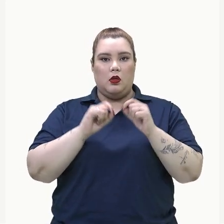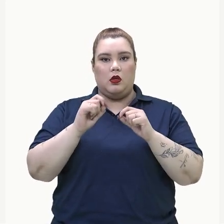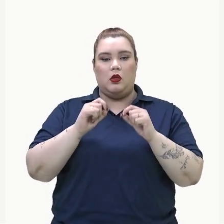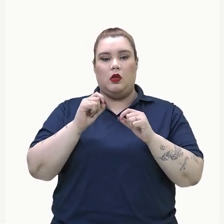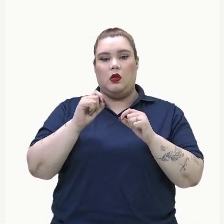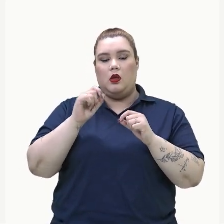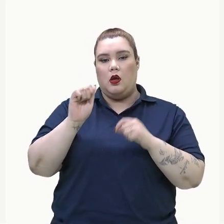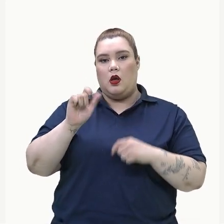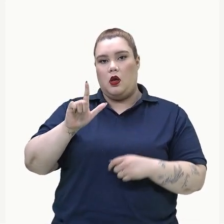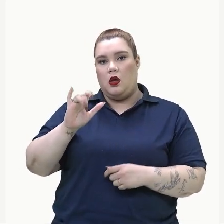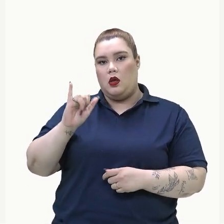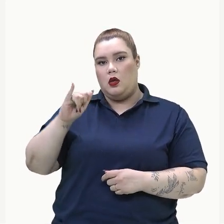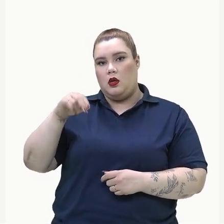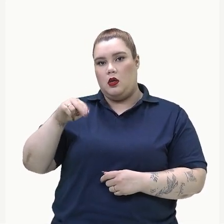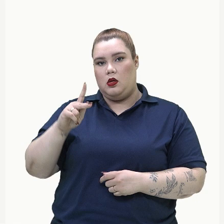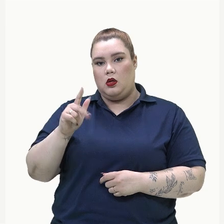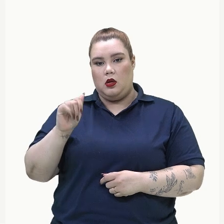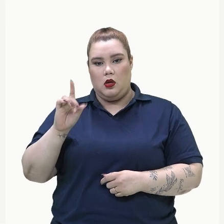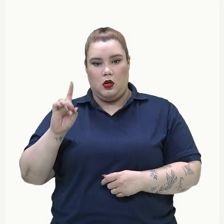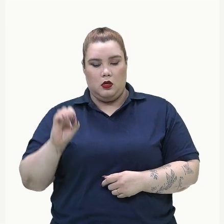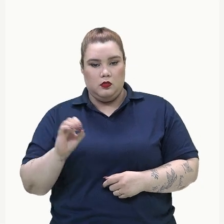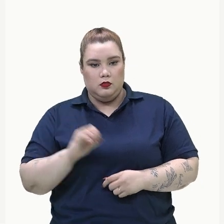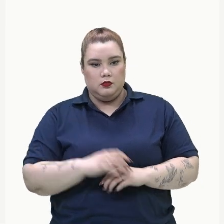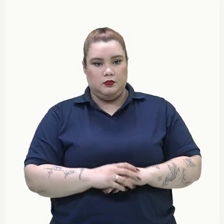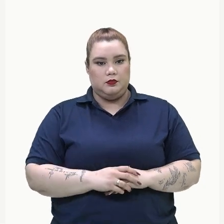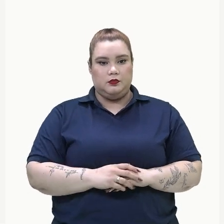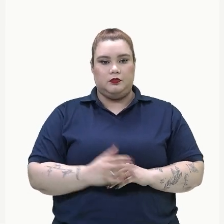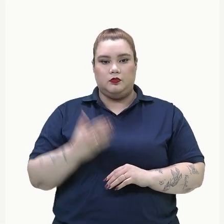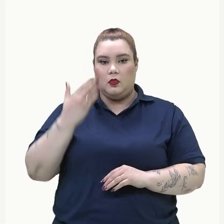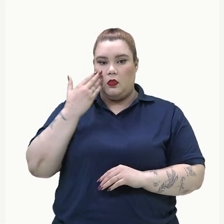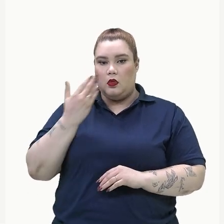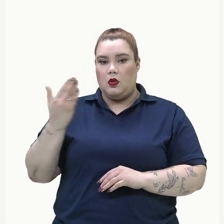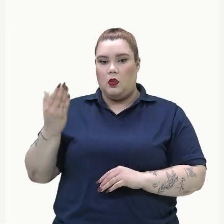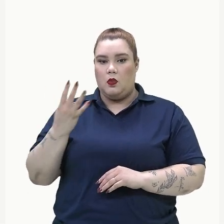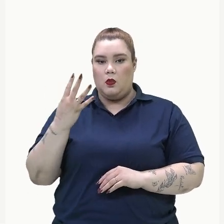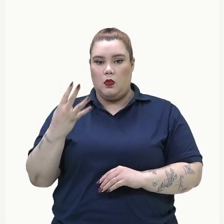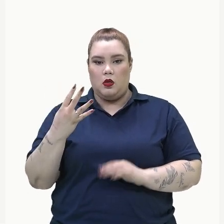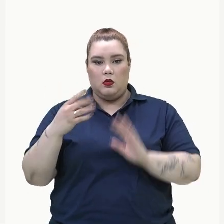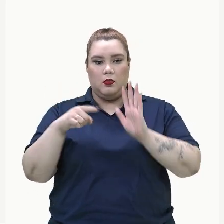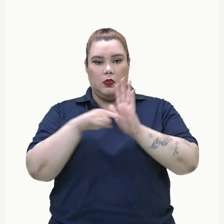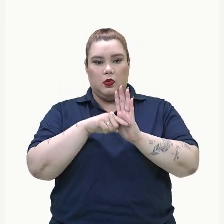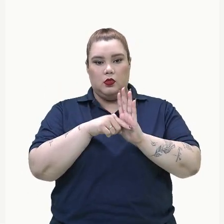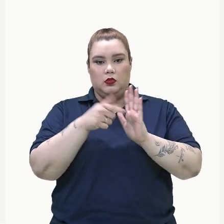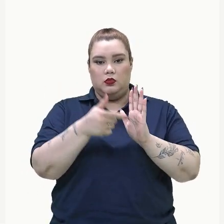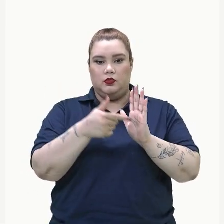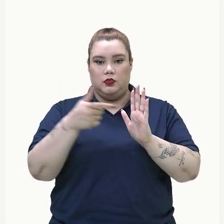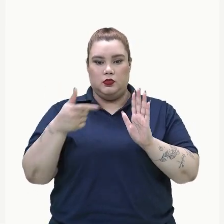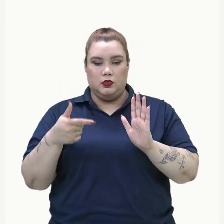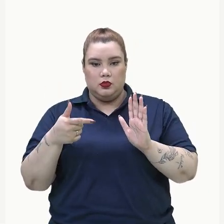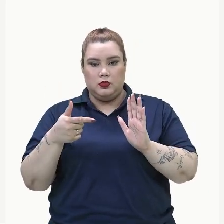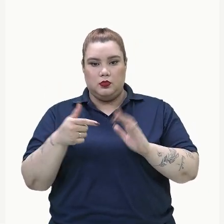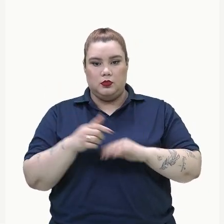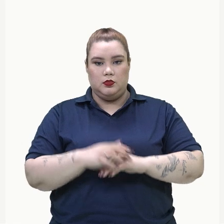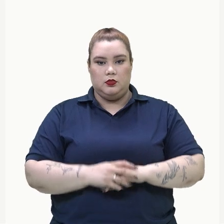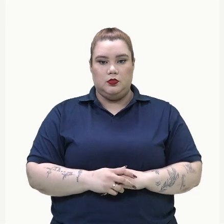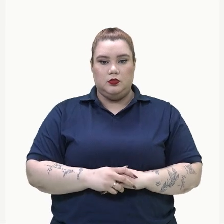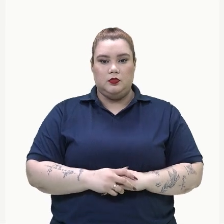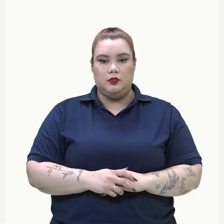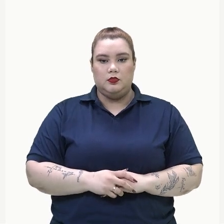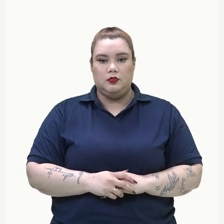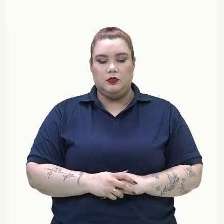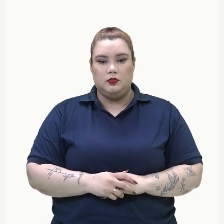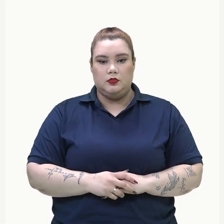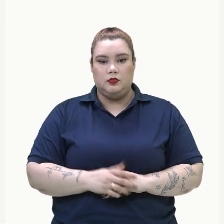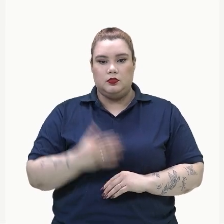estará alinhado, né? Então aqui, ó, 4 menos 22, isso vai